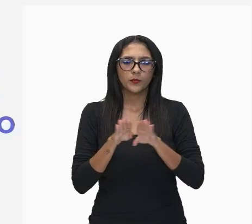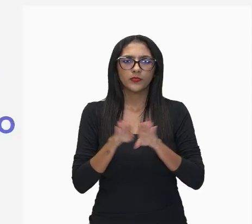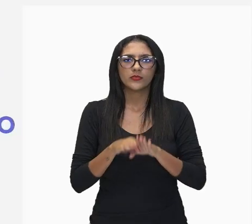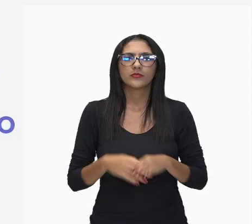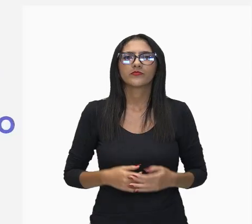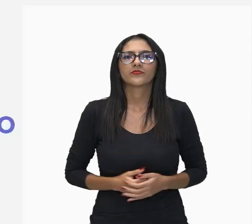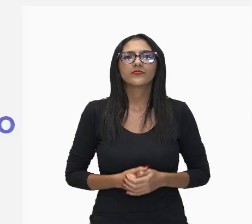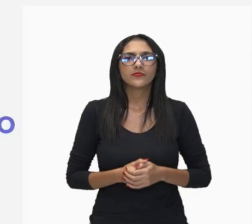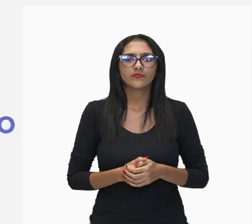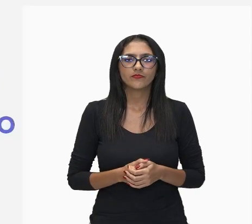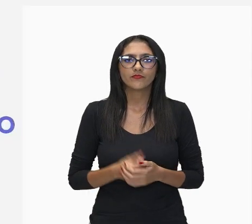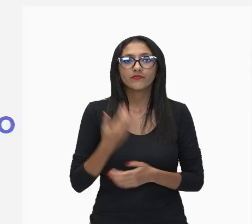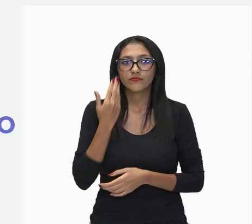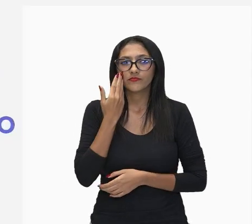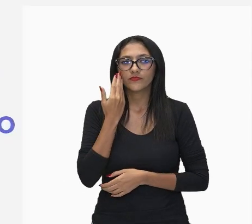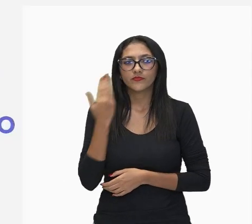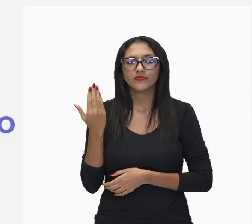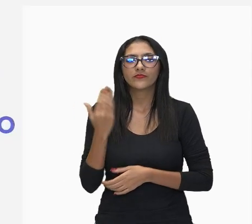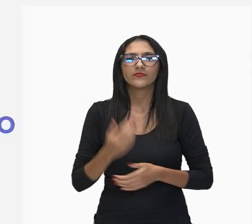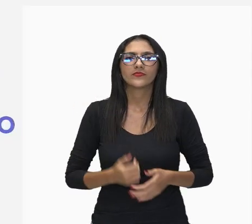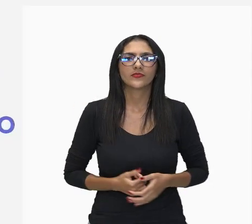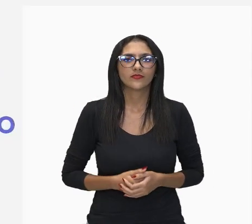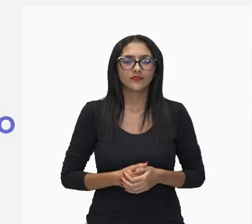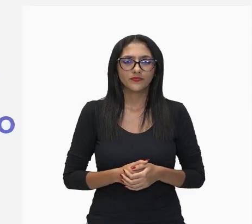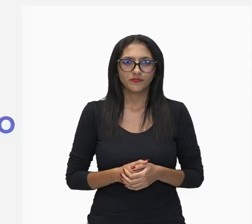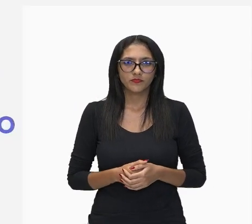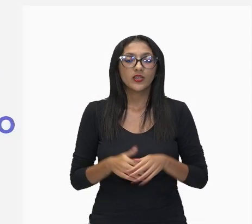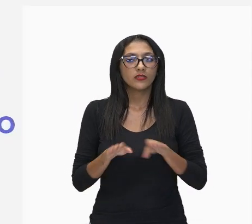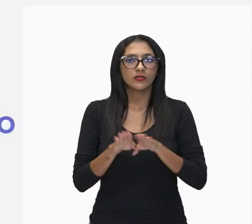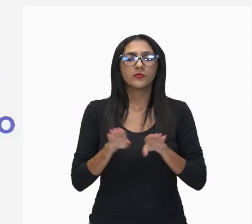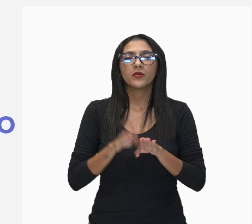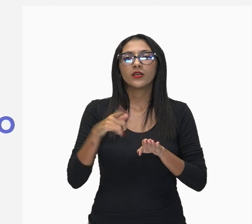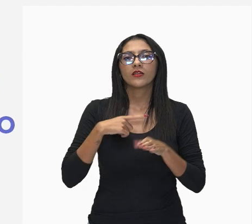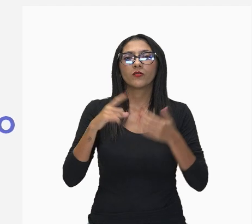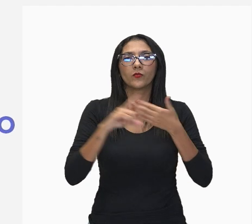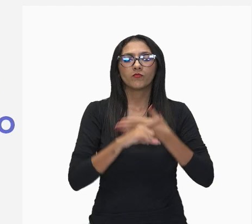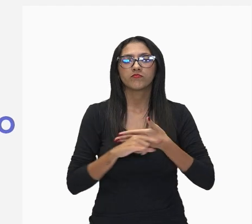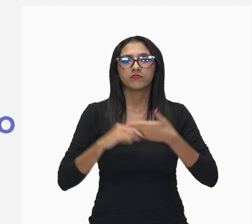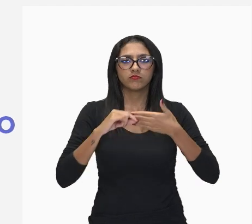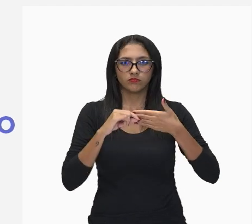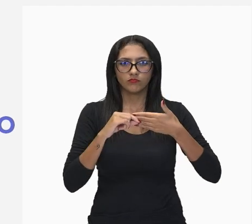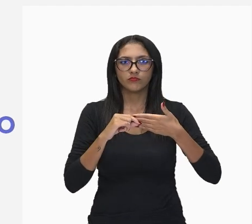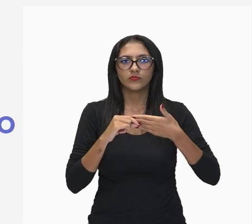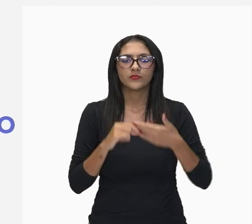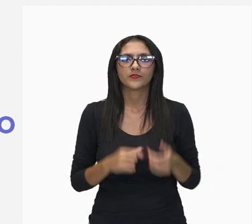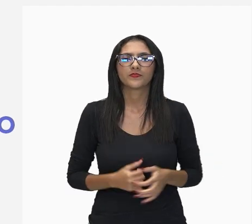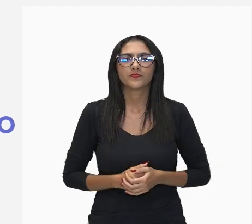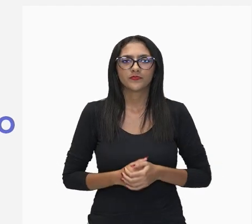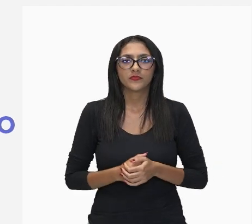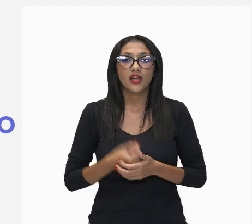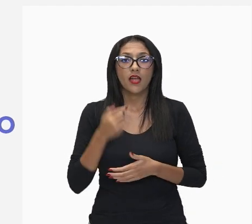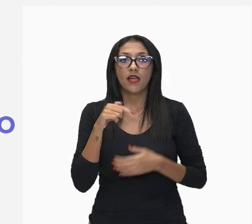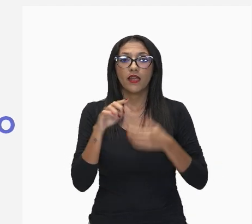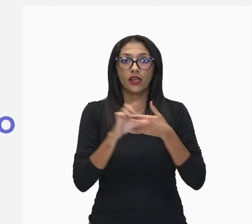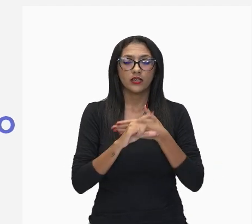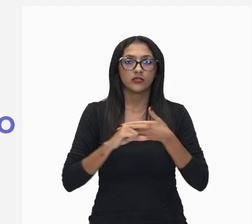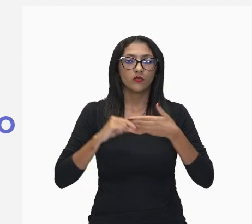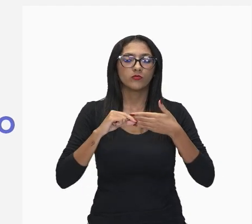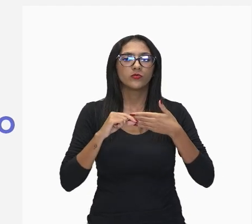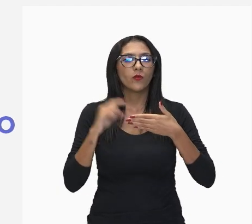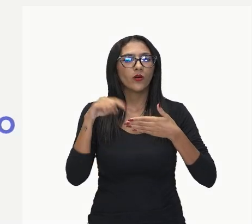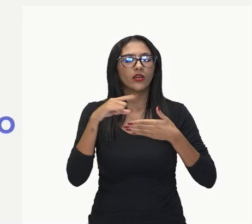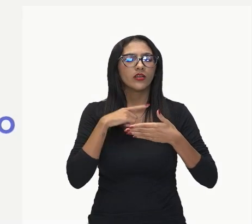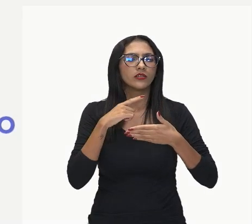Secas, certo? Que é uma obra de um autor modernista também, ok? Percebam que esse autor aí, ele